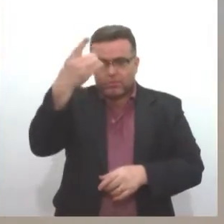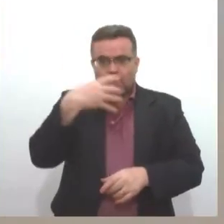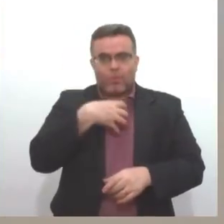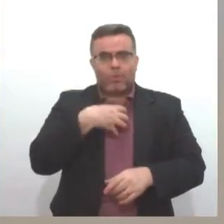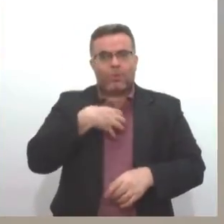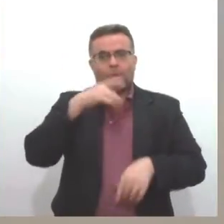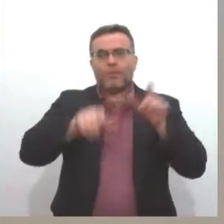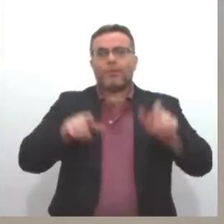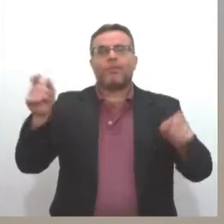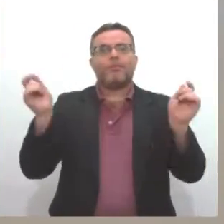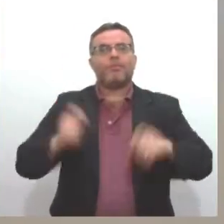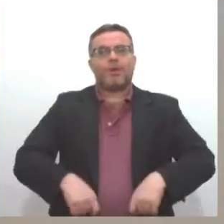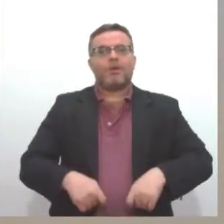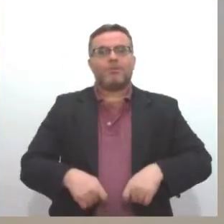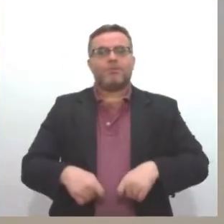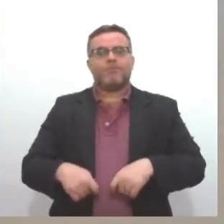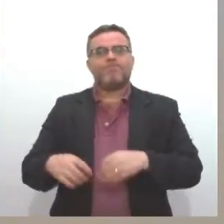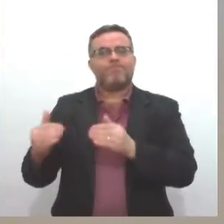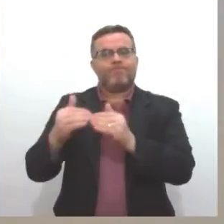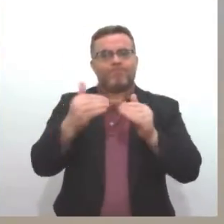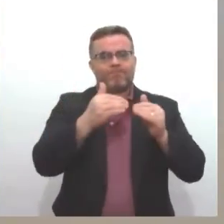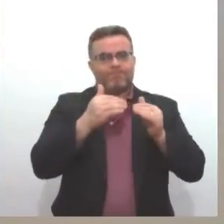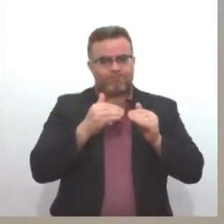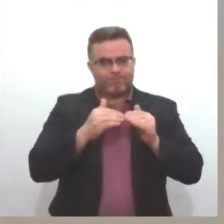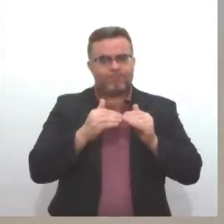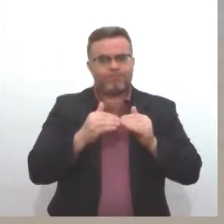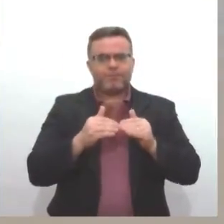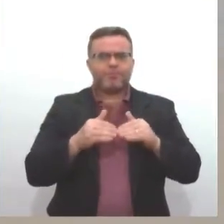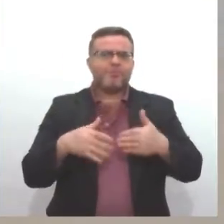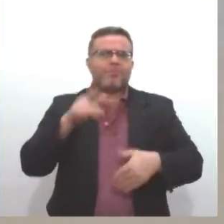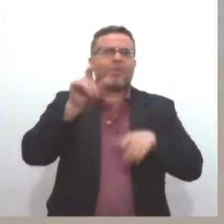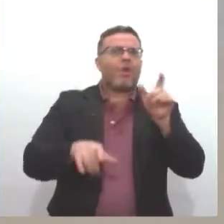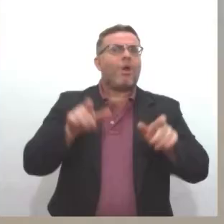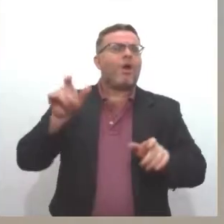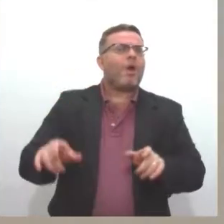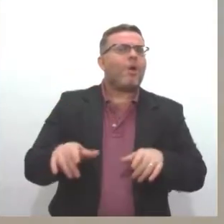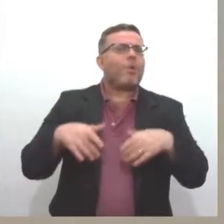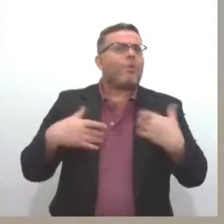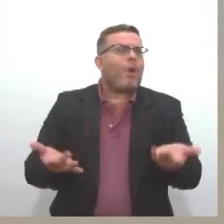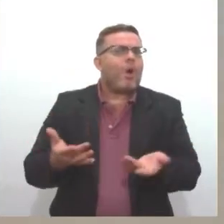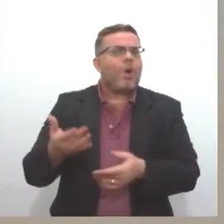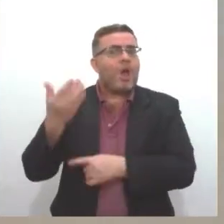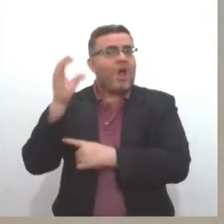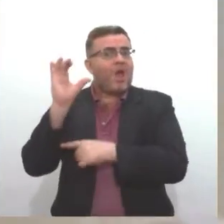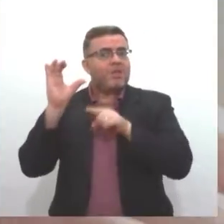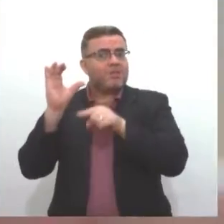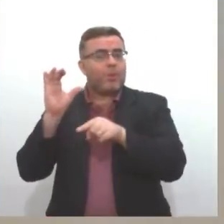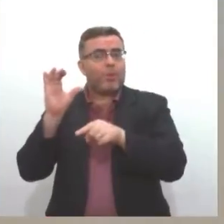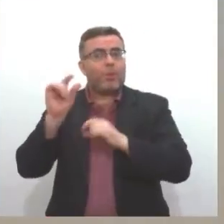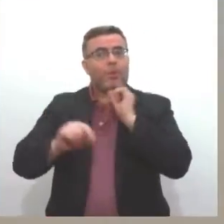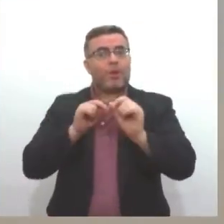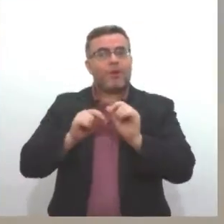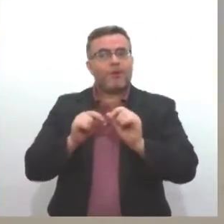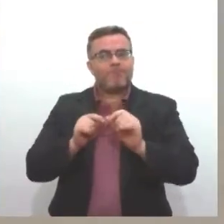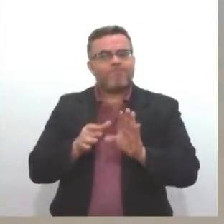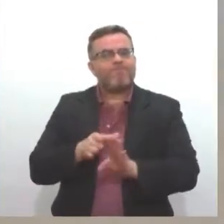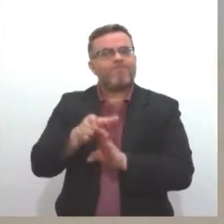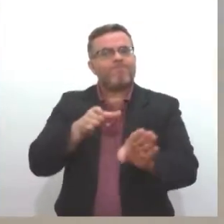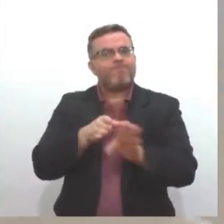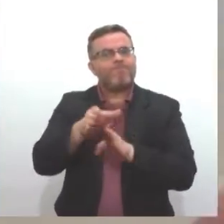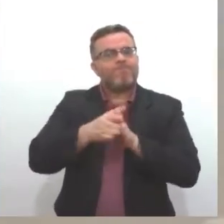numa complementaridade, né? Qual é a vocação da ciência? Basicamente é colocar a gente